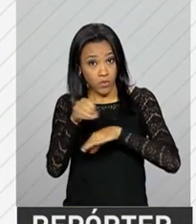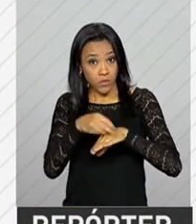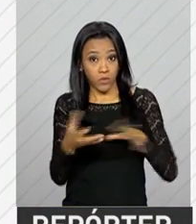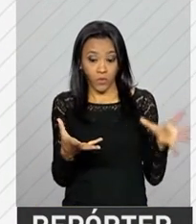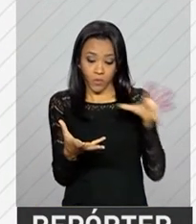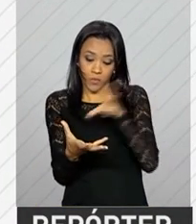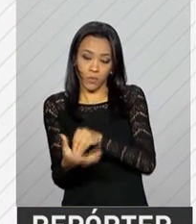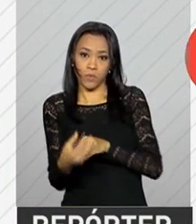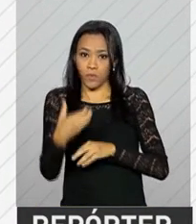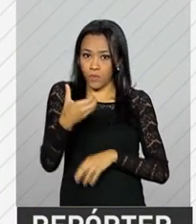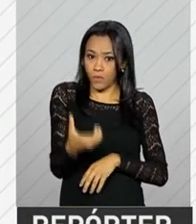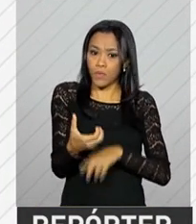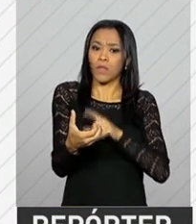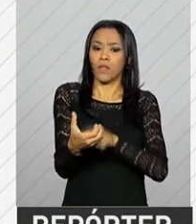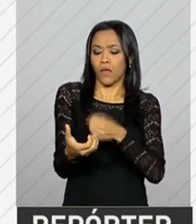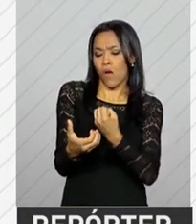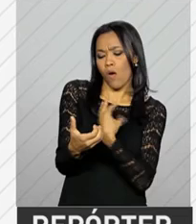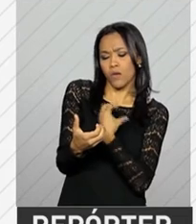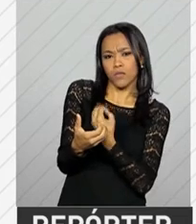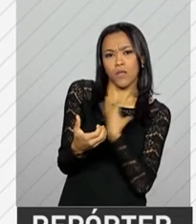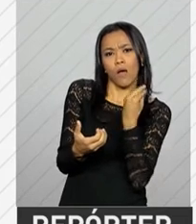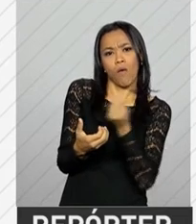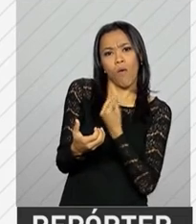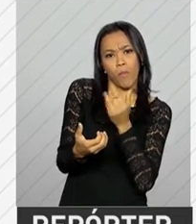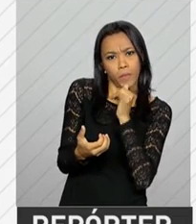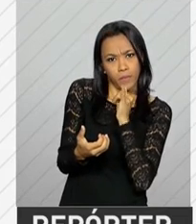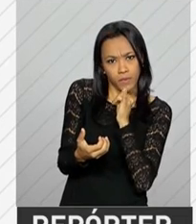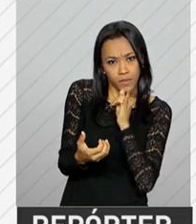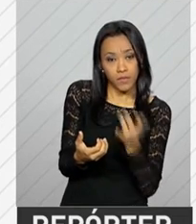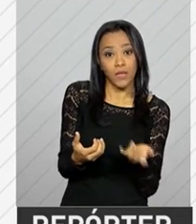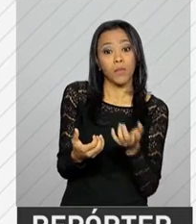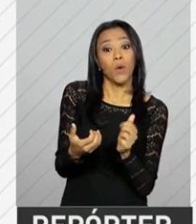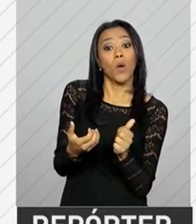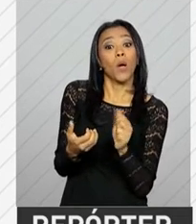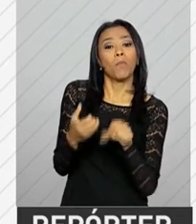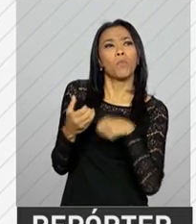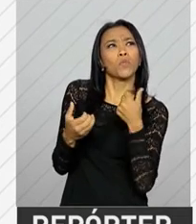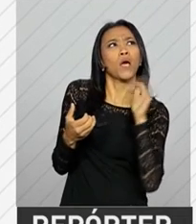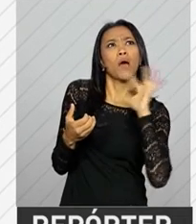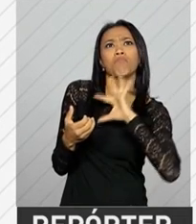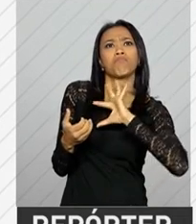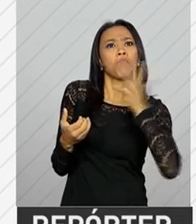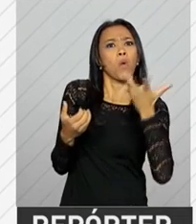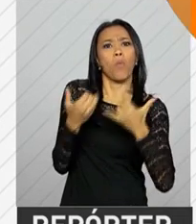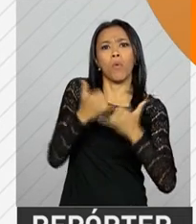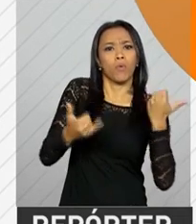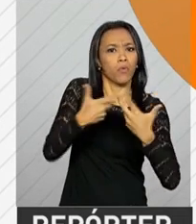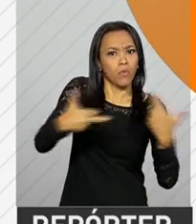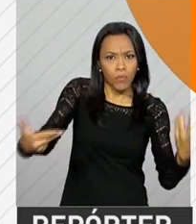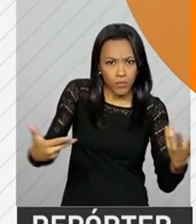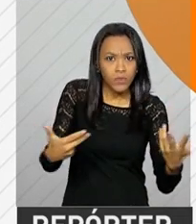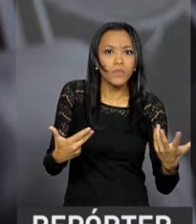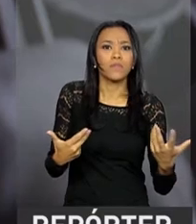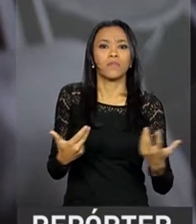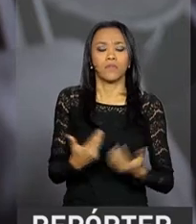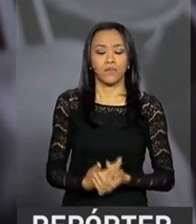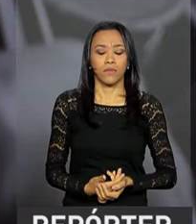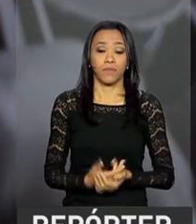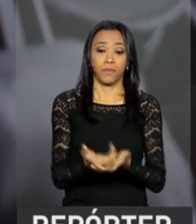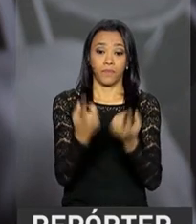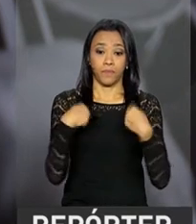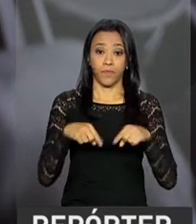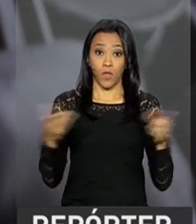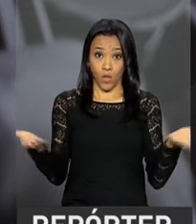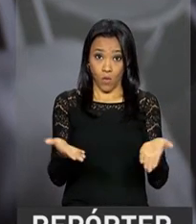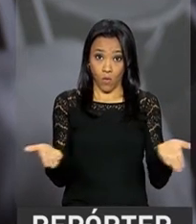dispositivo sugere ações atuando para por exemplo mudar algo no ambiente de forma automatizada nós já temos